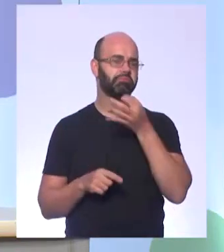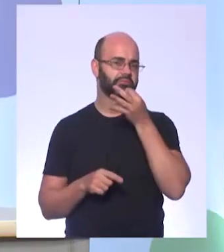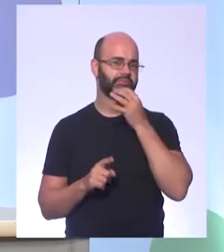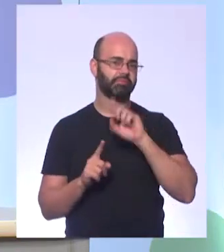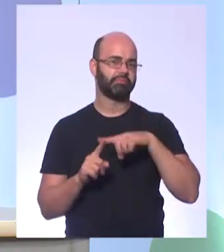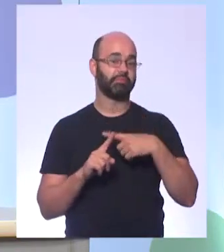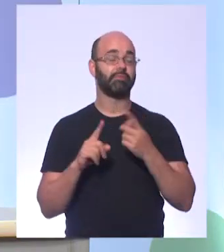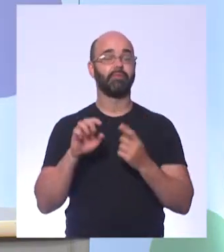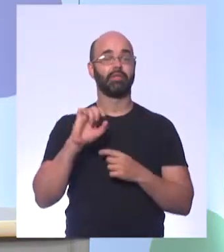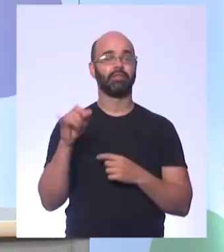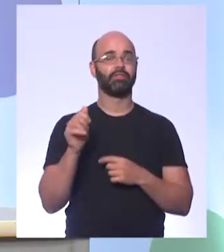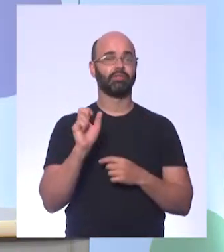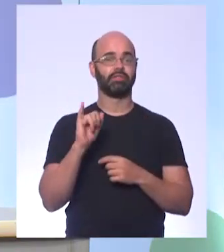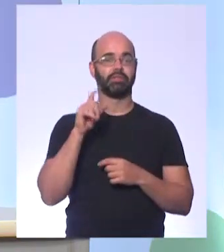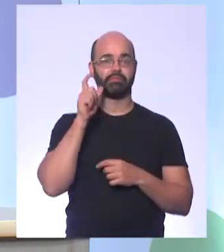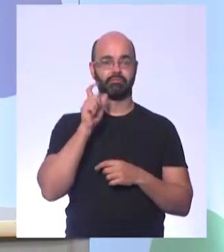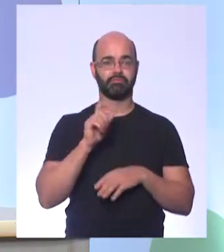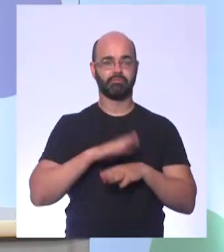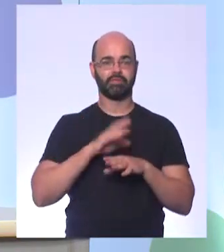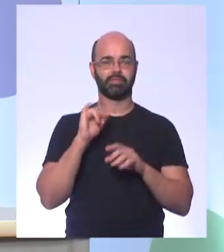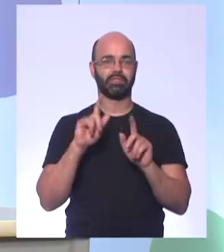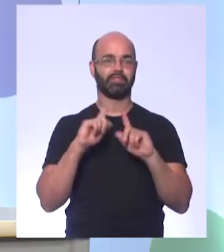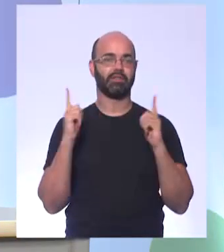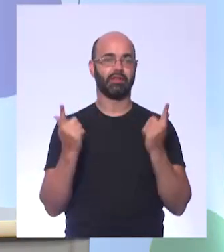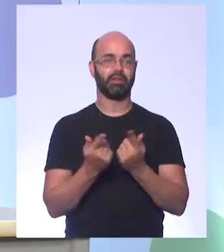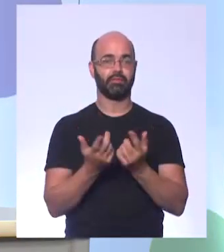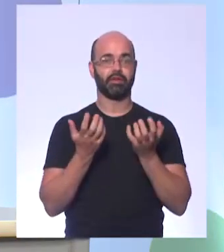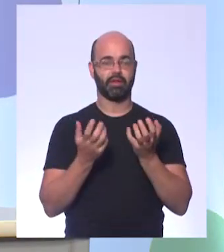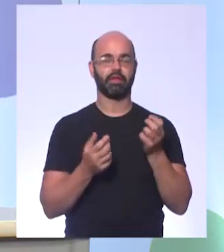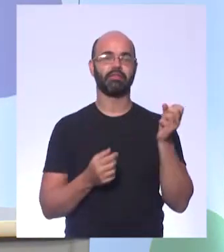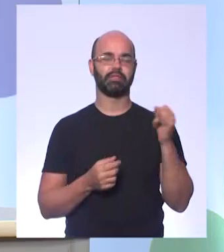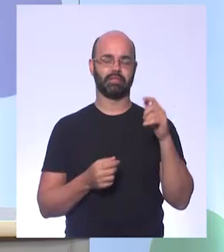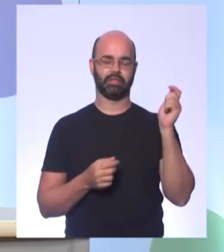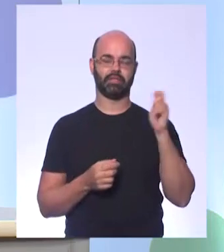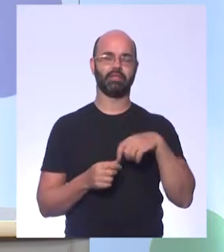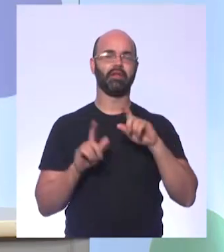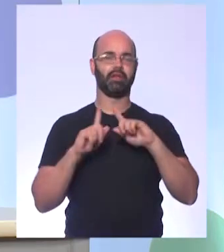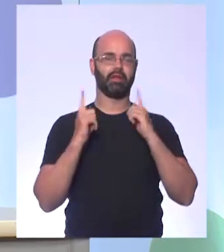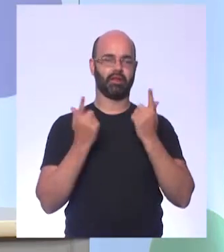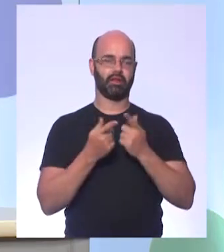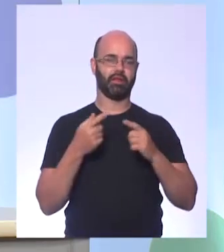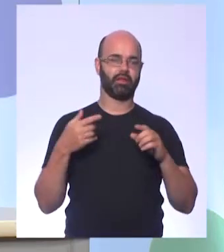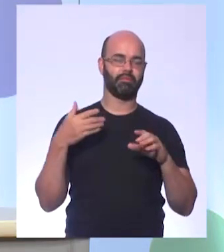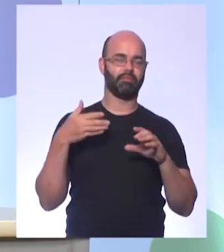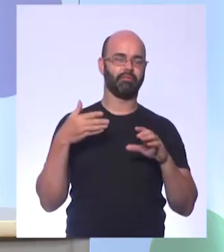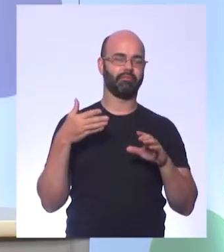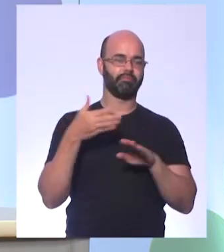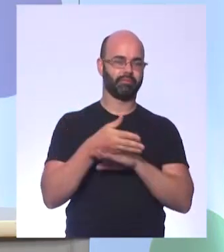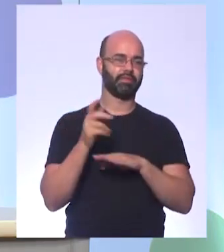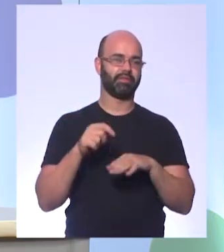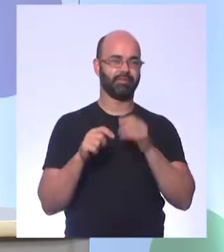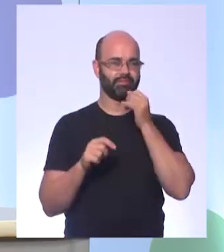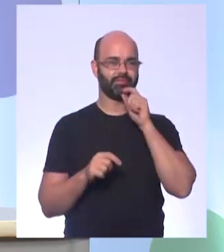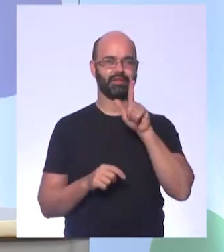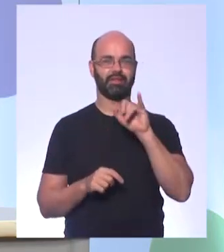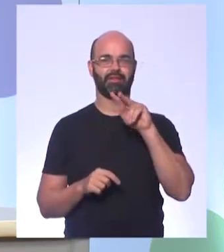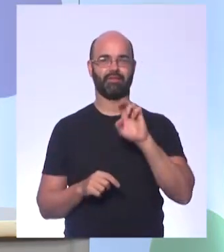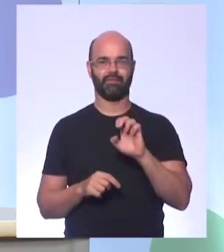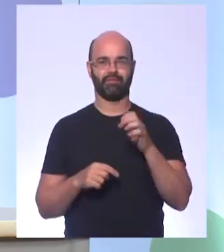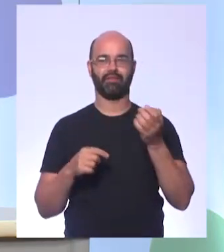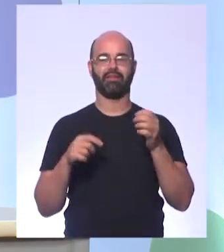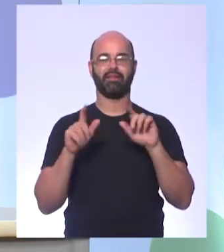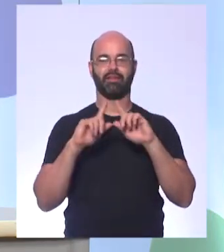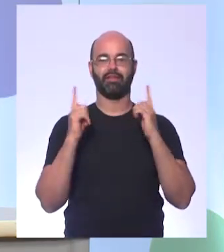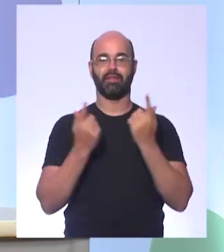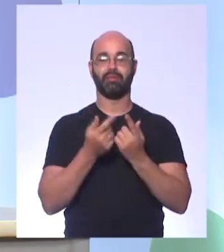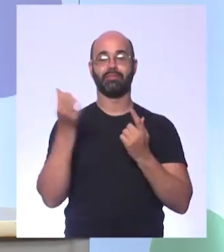alunos do EJA que têm interesse em ser gremistas, porque sim, isso é possível, a assistir a nossa live do Grêmio nas sextas-feiras,